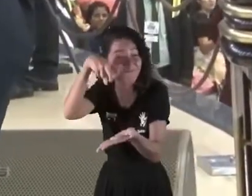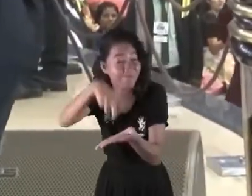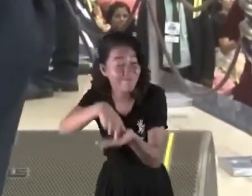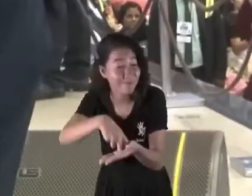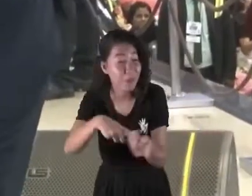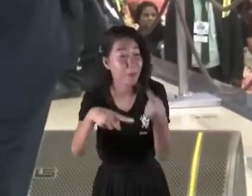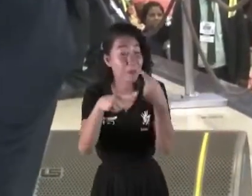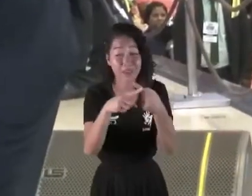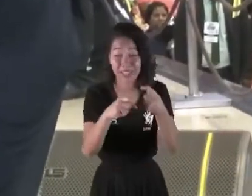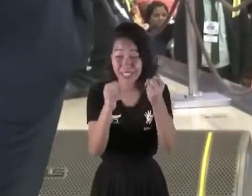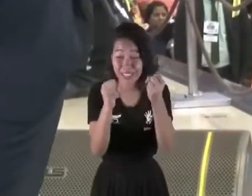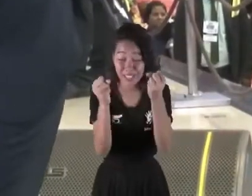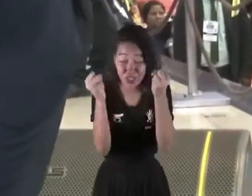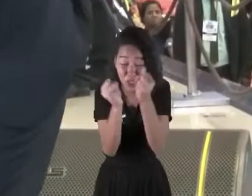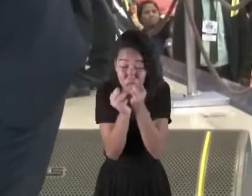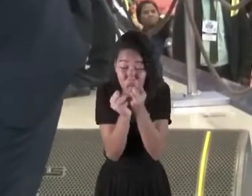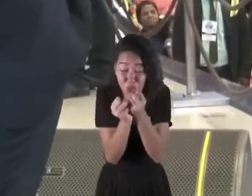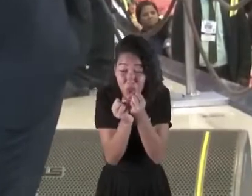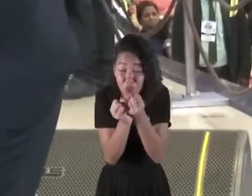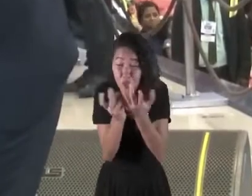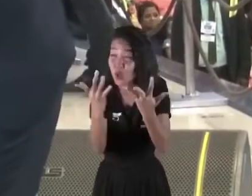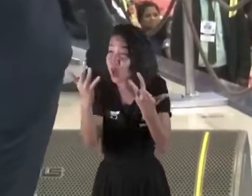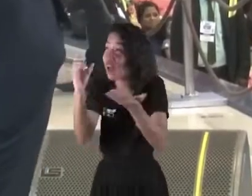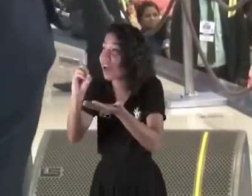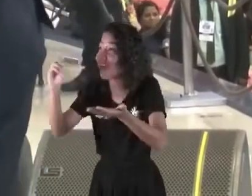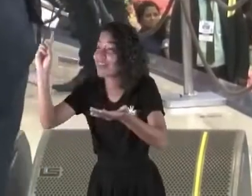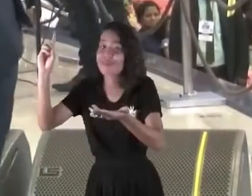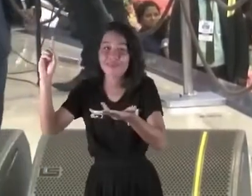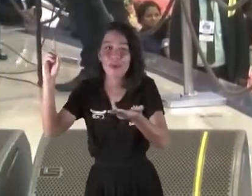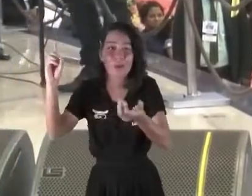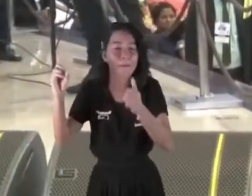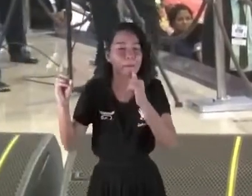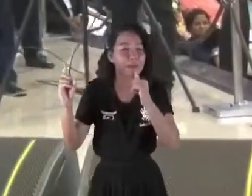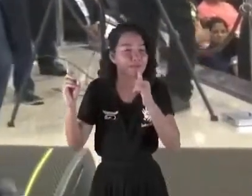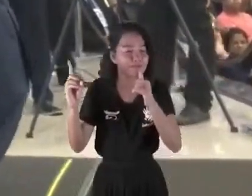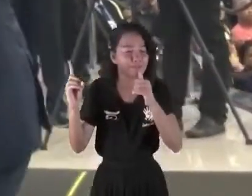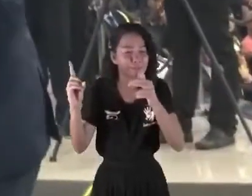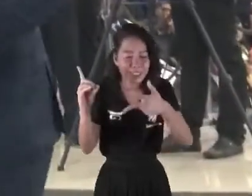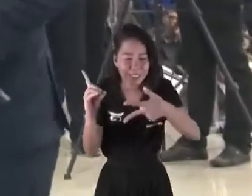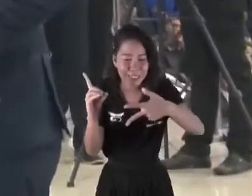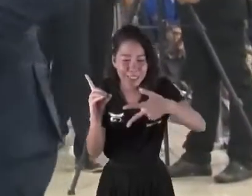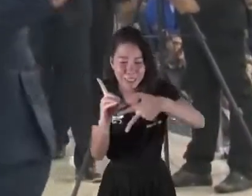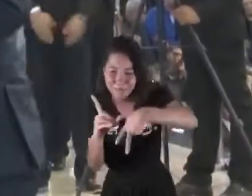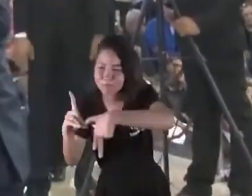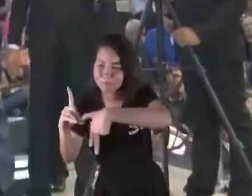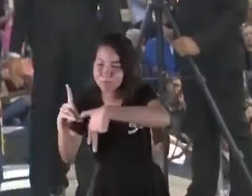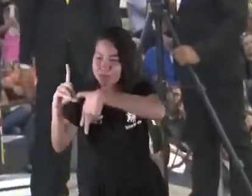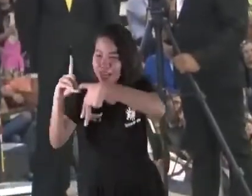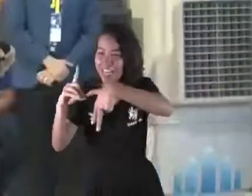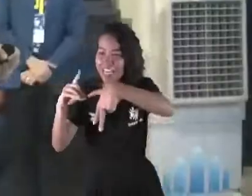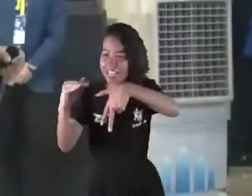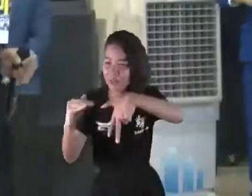Deus não levanta ninguém sem derrubar primeiro.